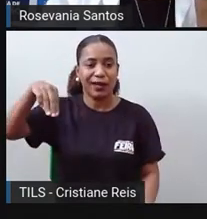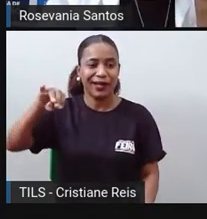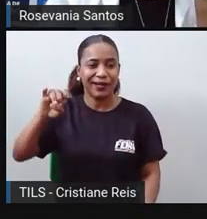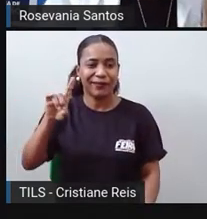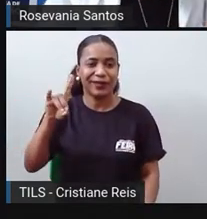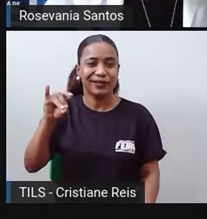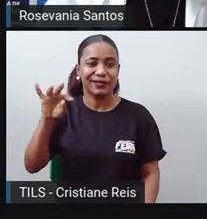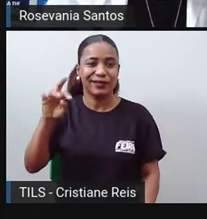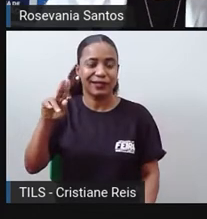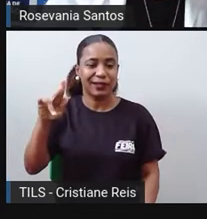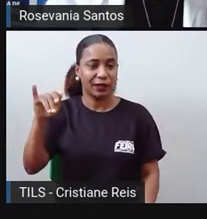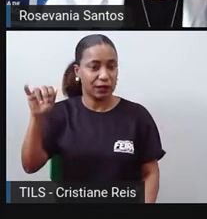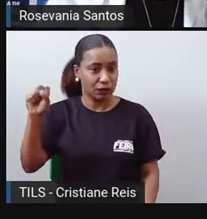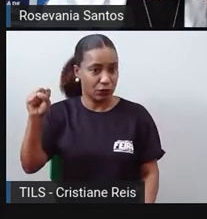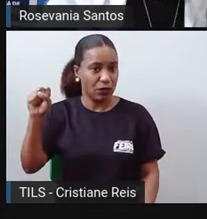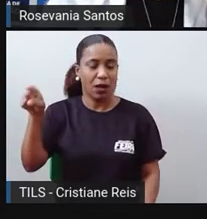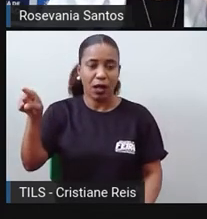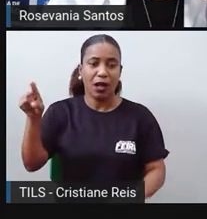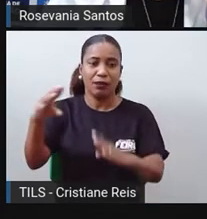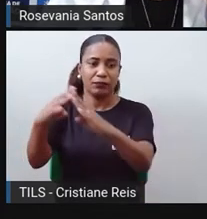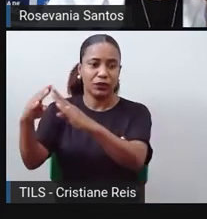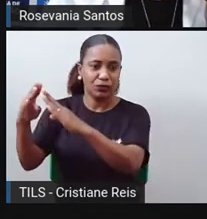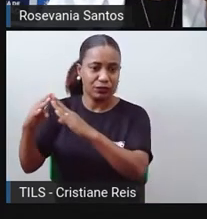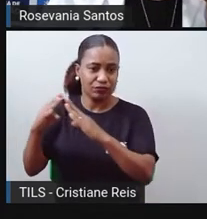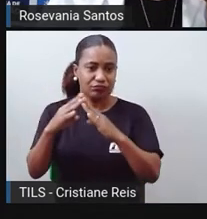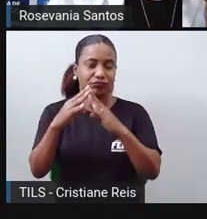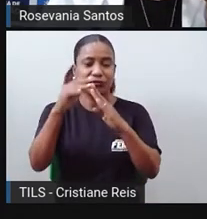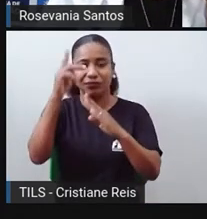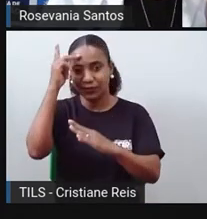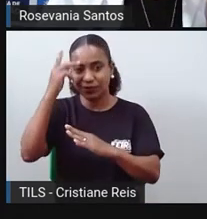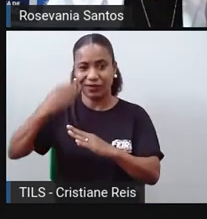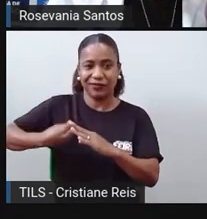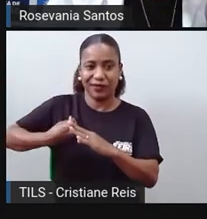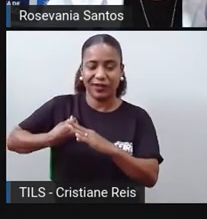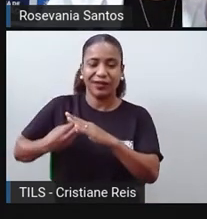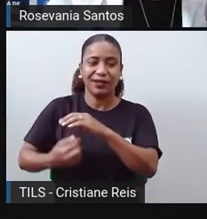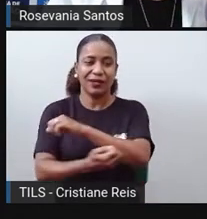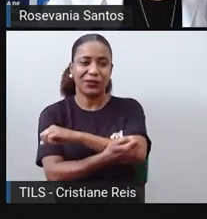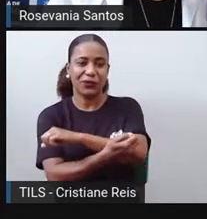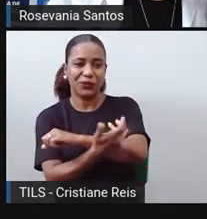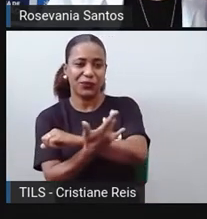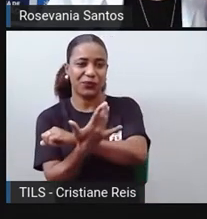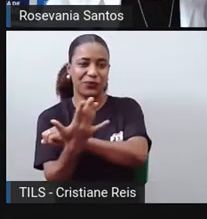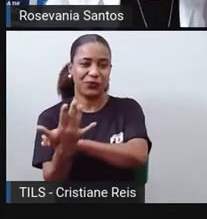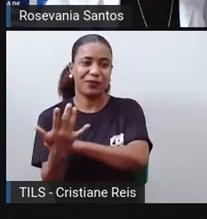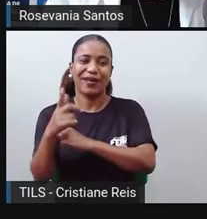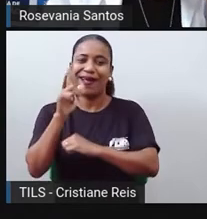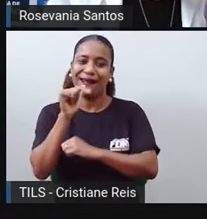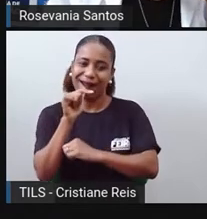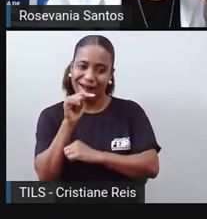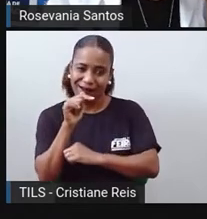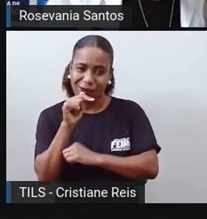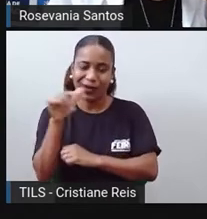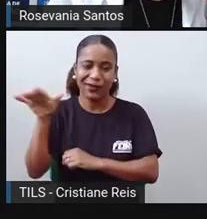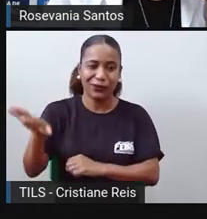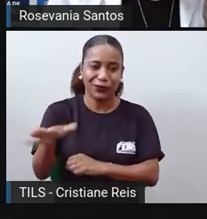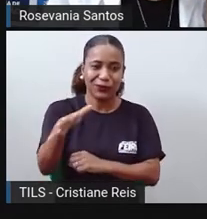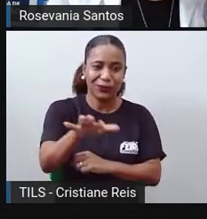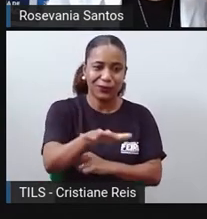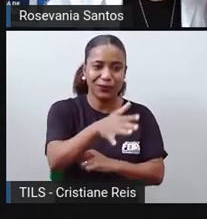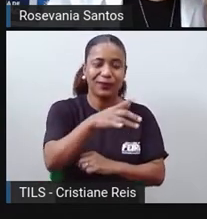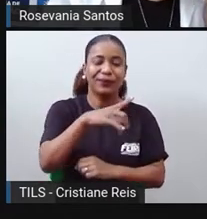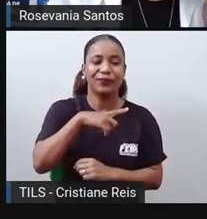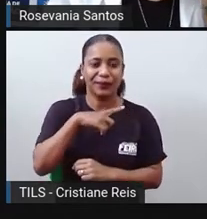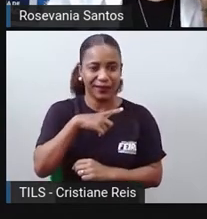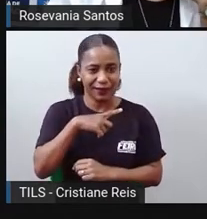aqui o clima ele já passa a ser um pouquinho mais ameno, então tem essa característica aí, né? De relevo vão predominar as